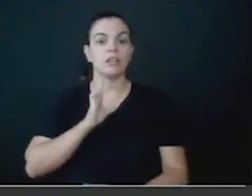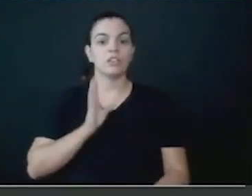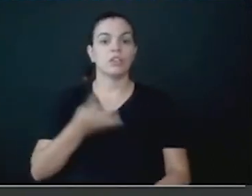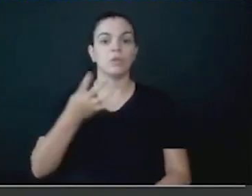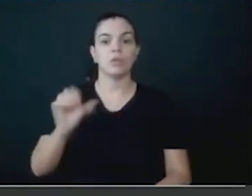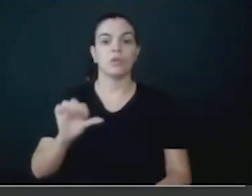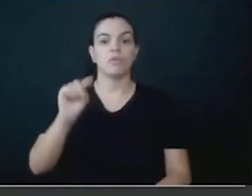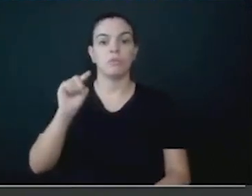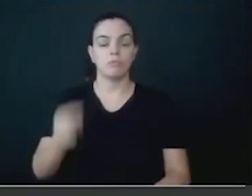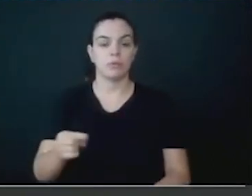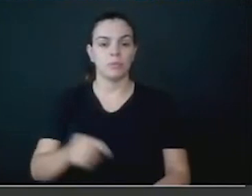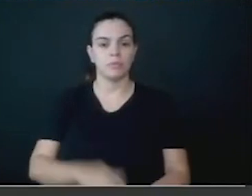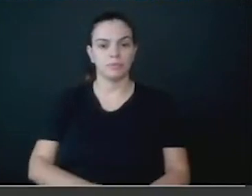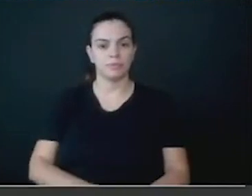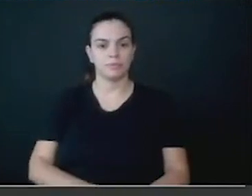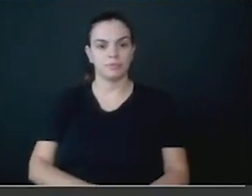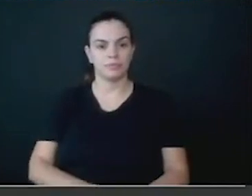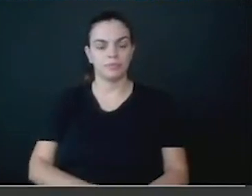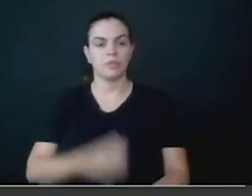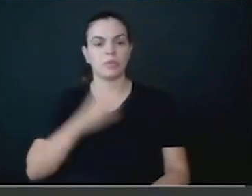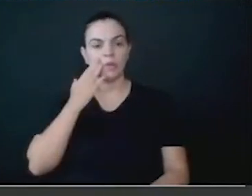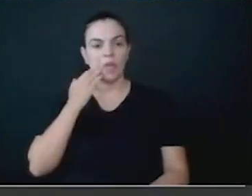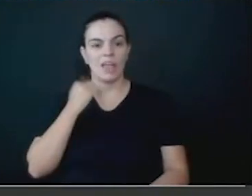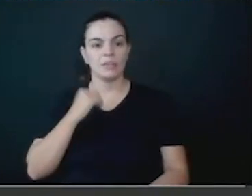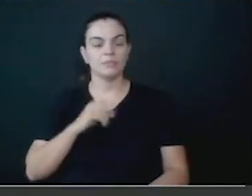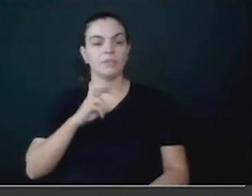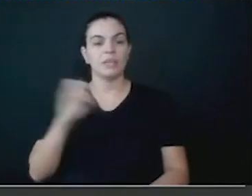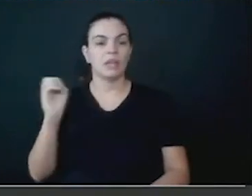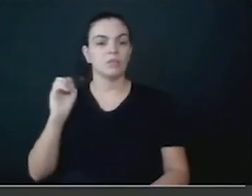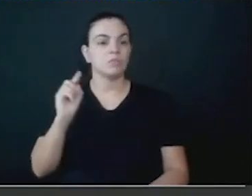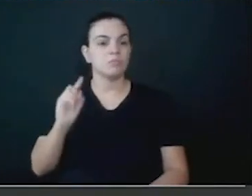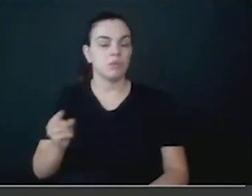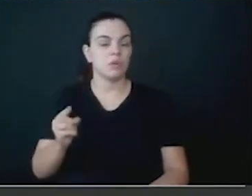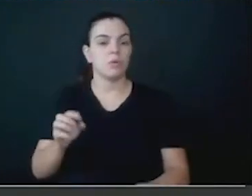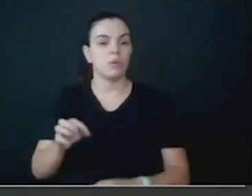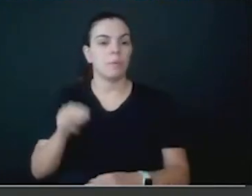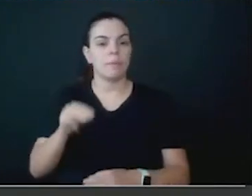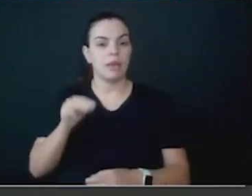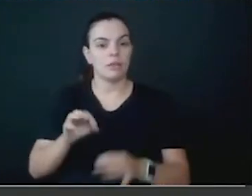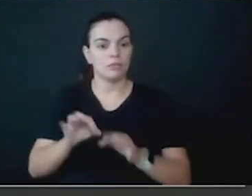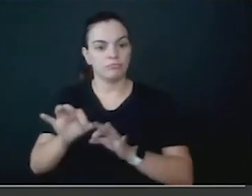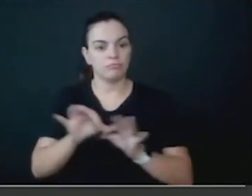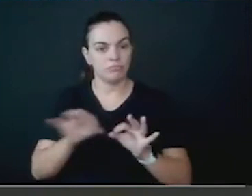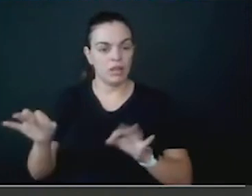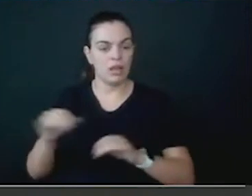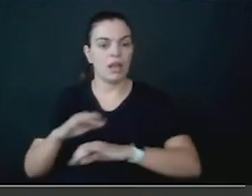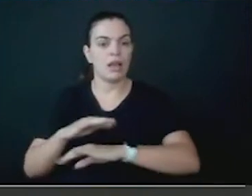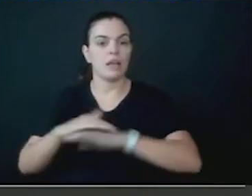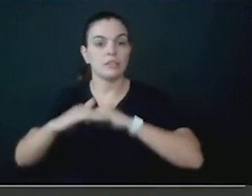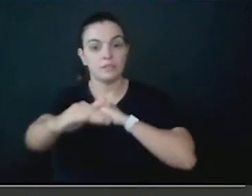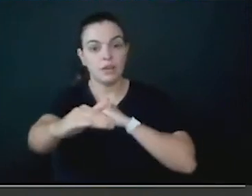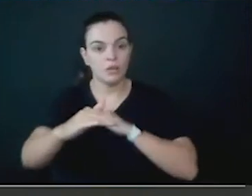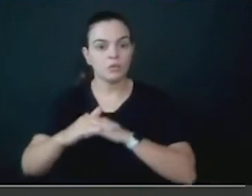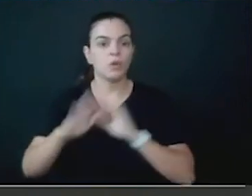dos 50 mil. 500 mil metros de asfalto, nós já passamos, dobramos essa meta, com 1 milhão e 9 mil